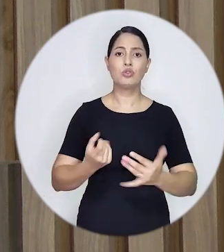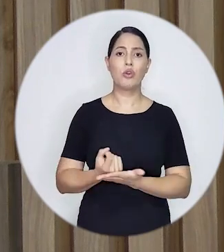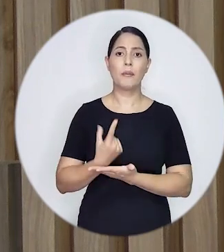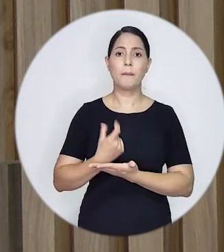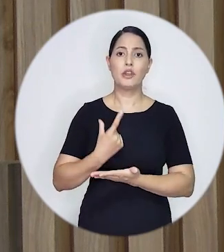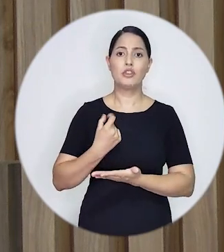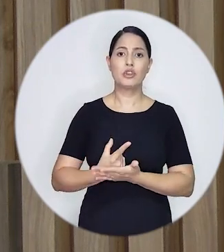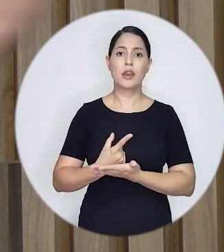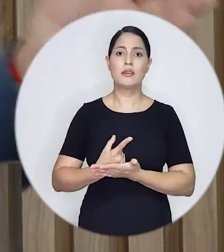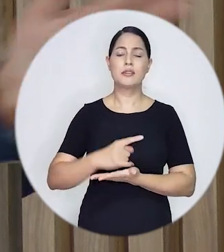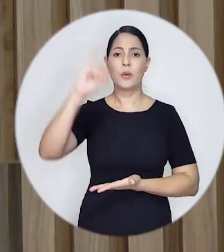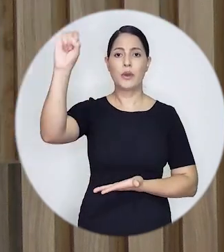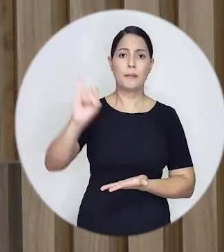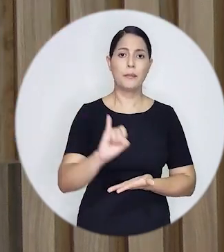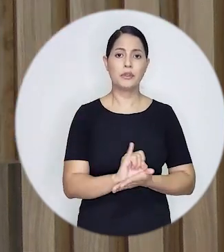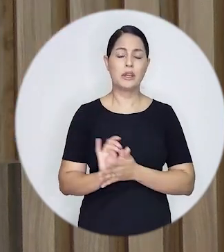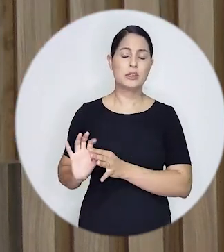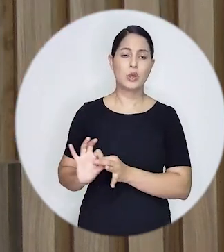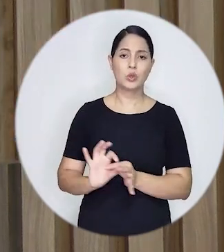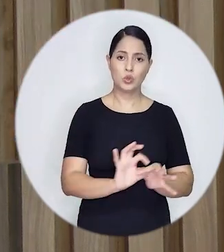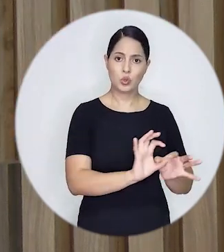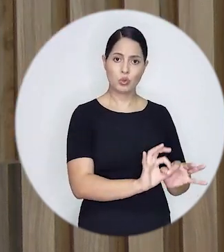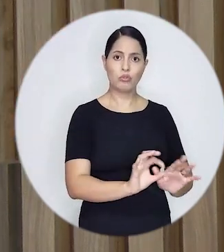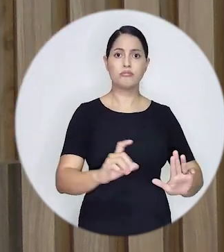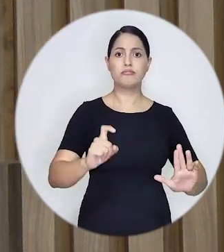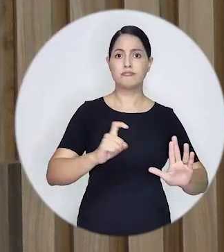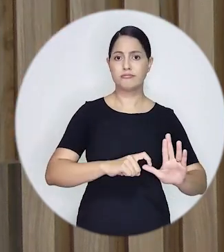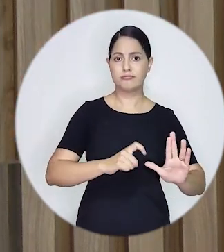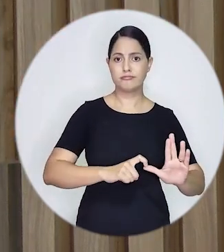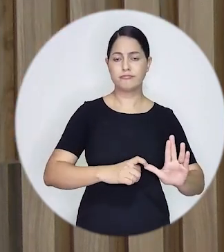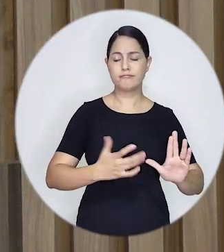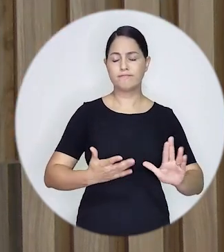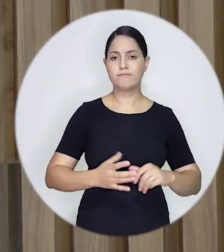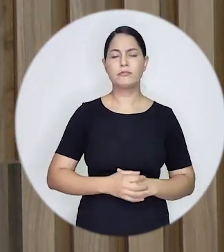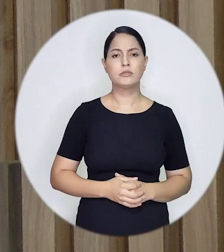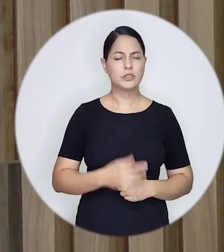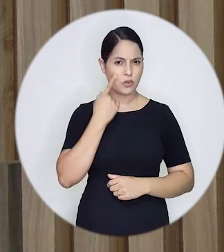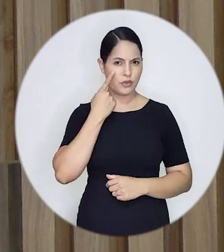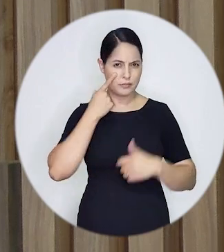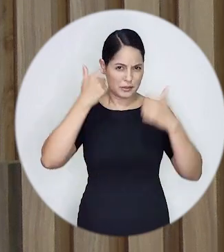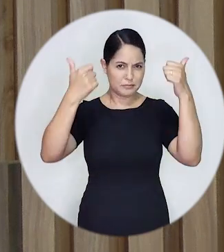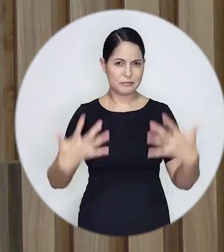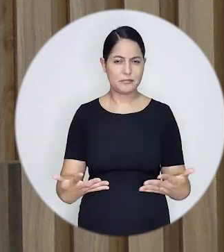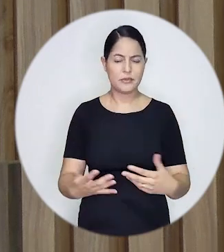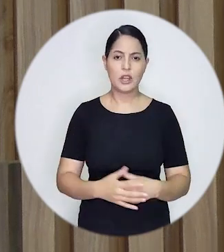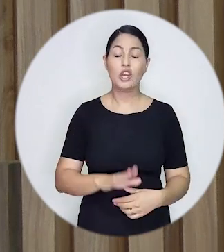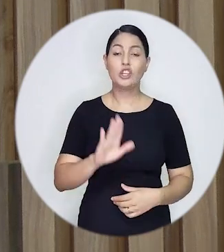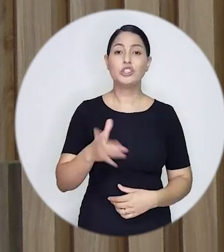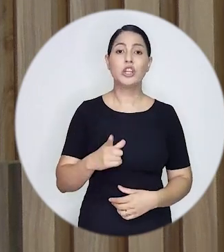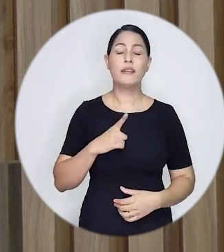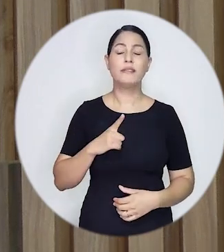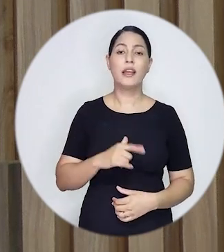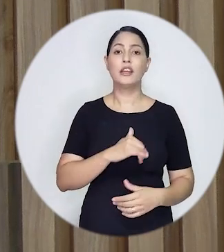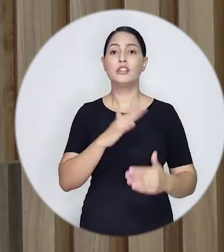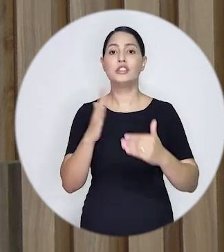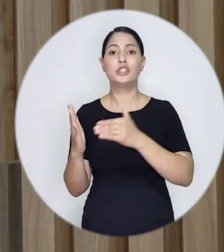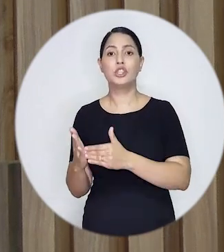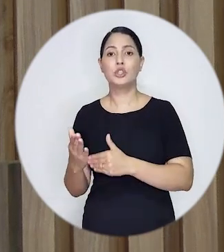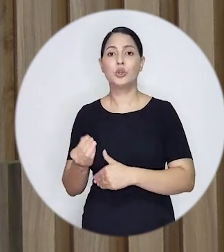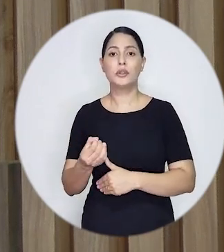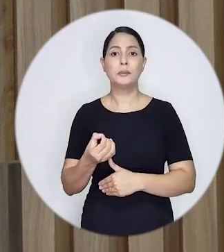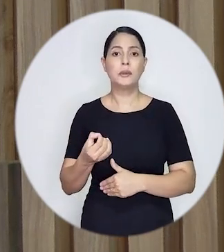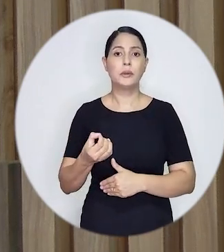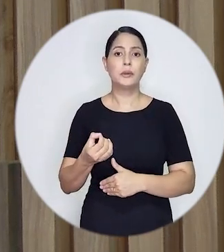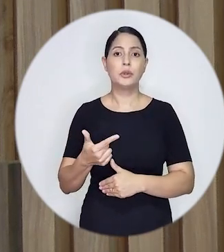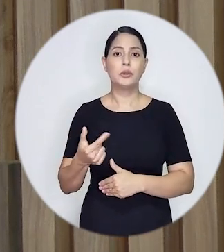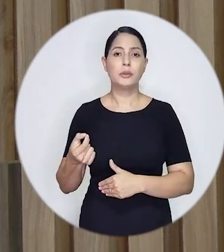loteria judicial e espero que o STJ traga segurança jurídica para o tema, e é a partir de eventos como esse que se constrói